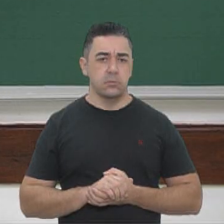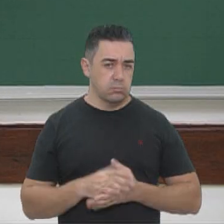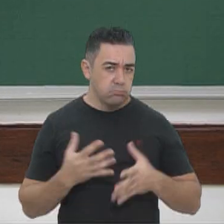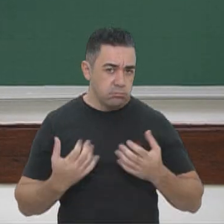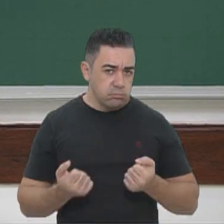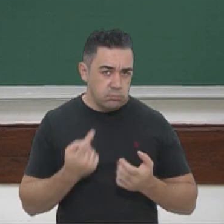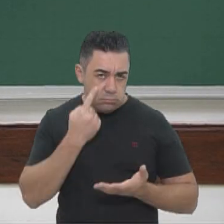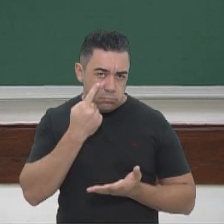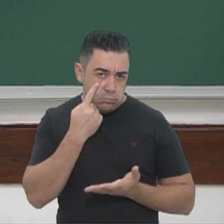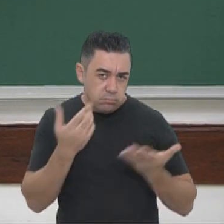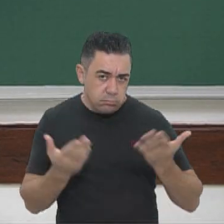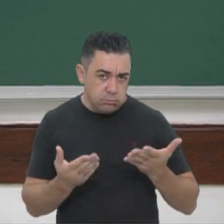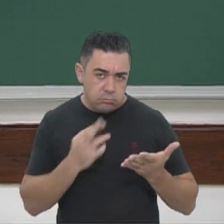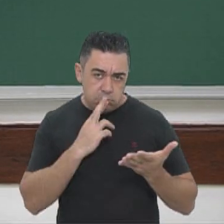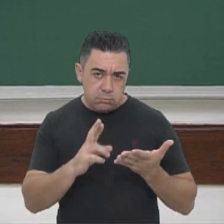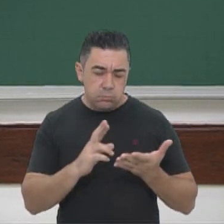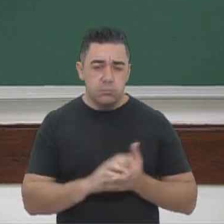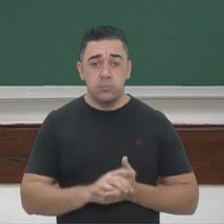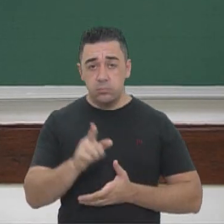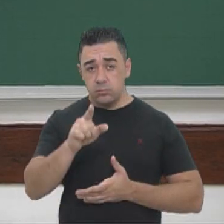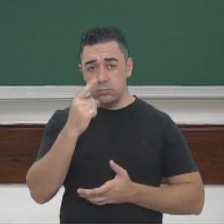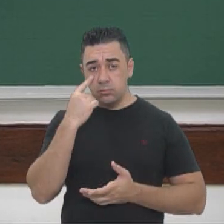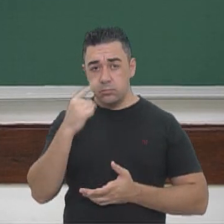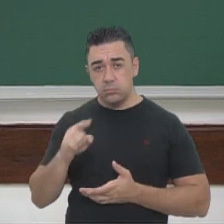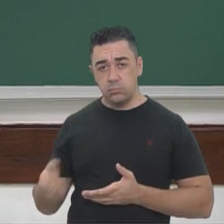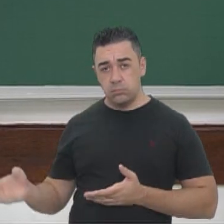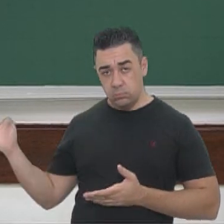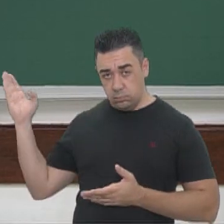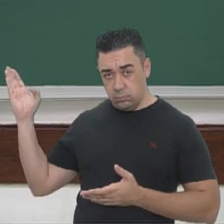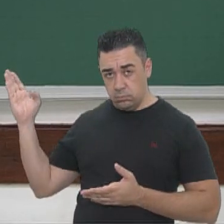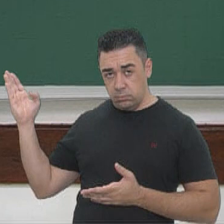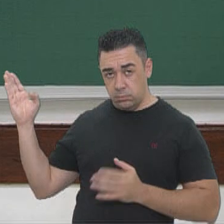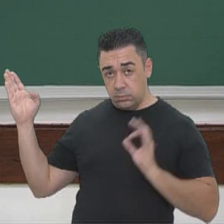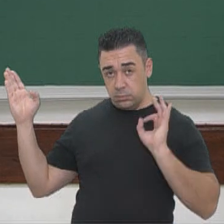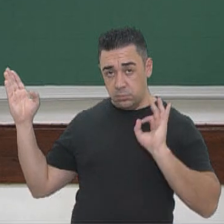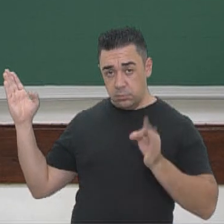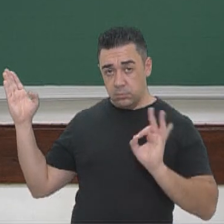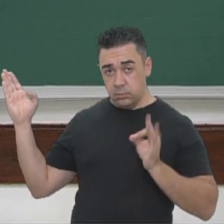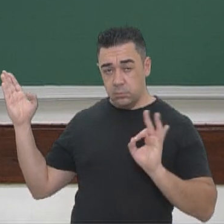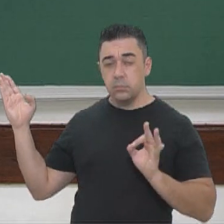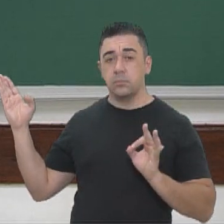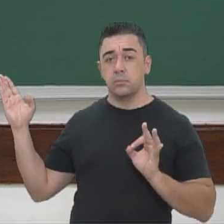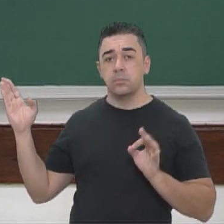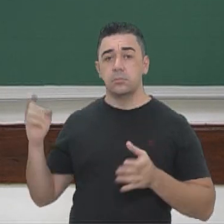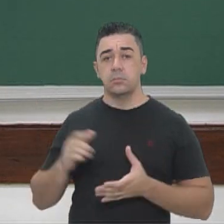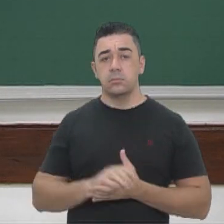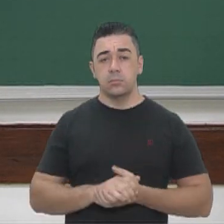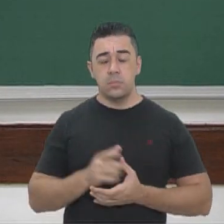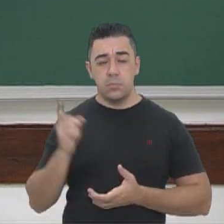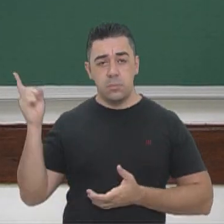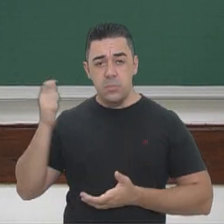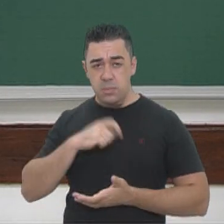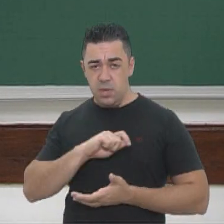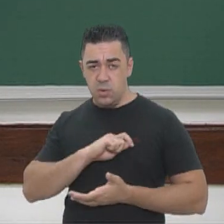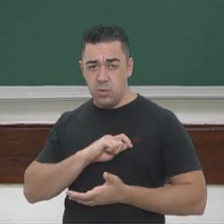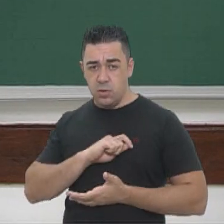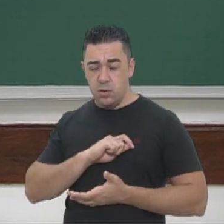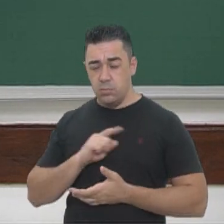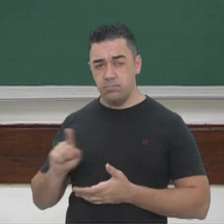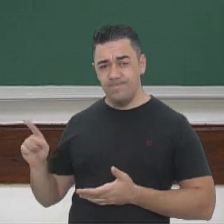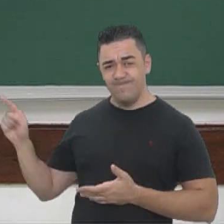Vamos lá, pessoal? Se vocês observarem aqui, o nível de preocupação